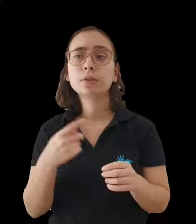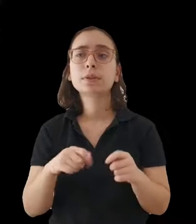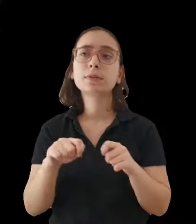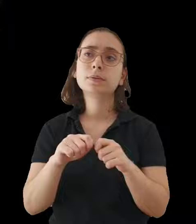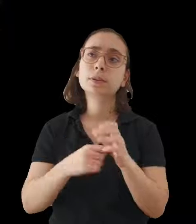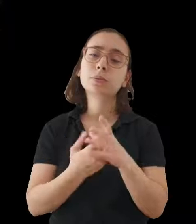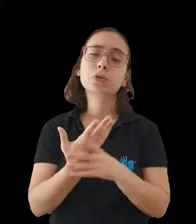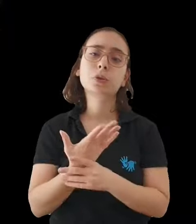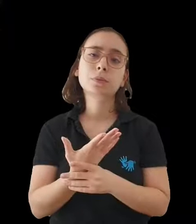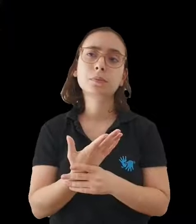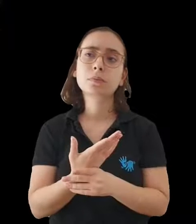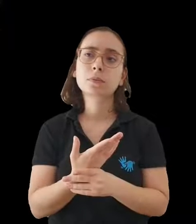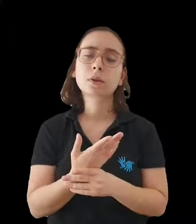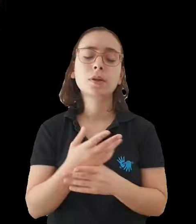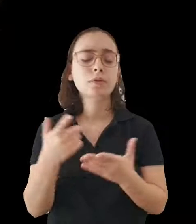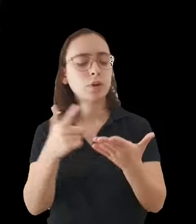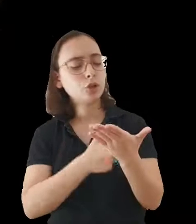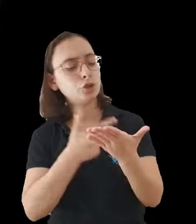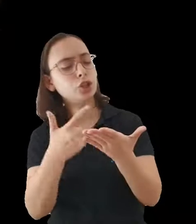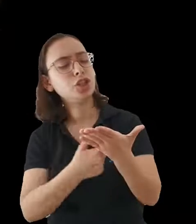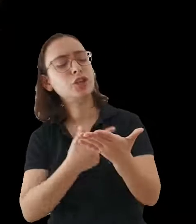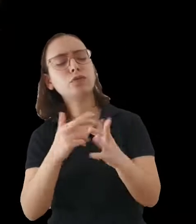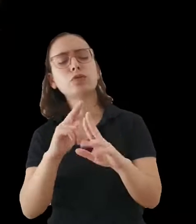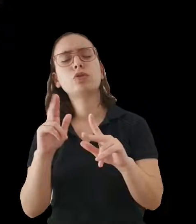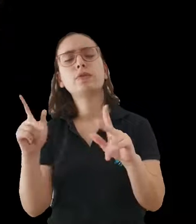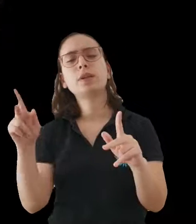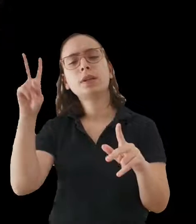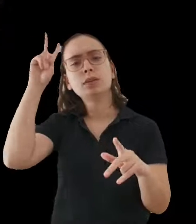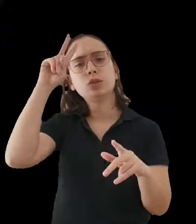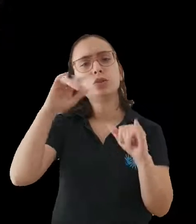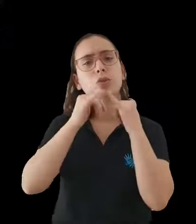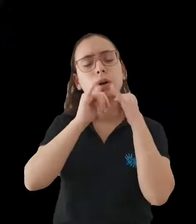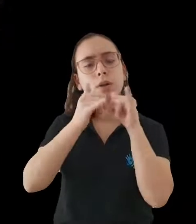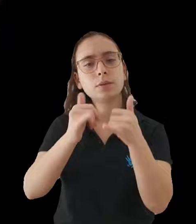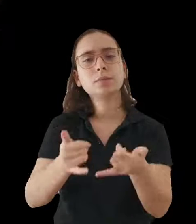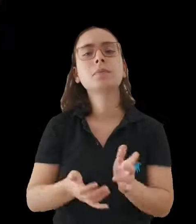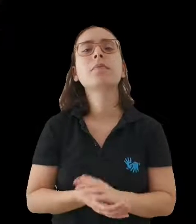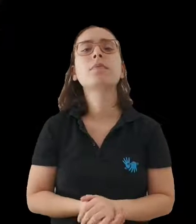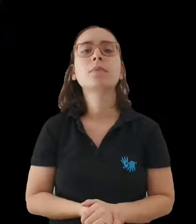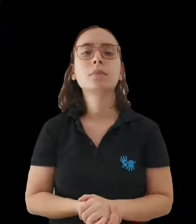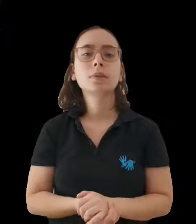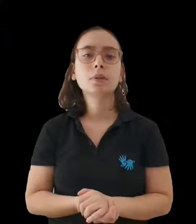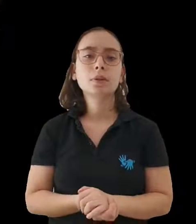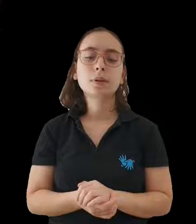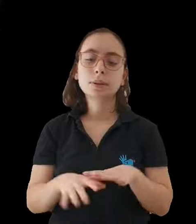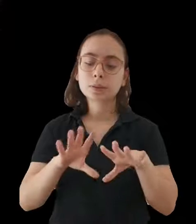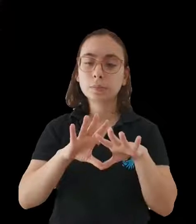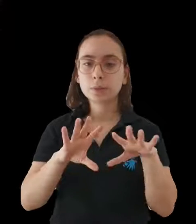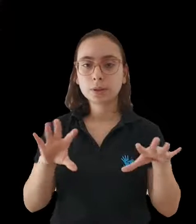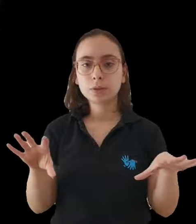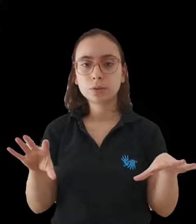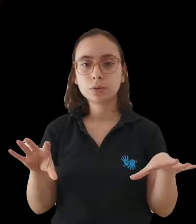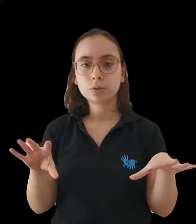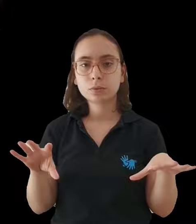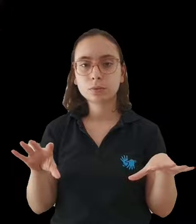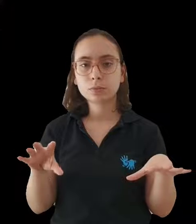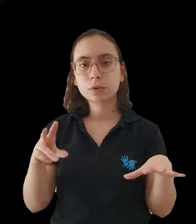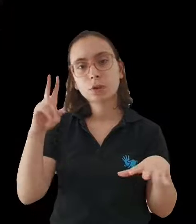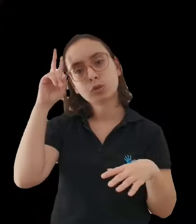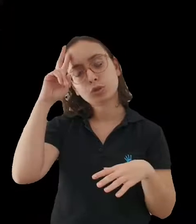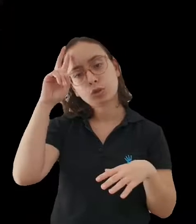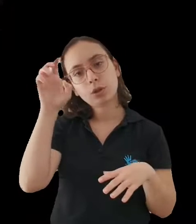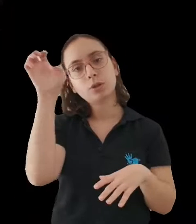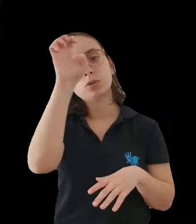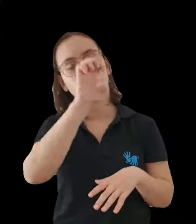que tem vários livros com vários contos, né? Então, por exemplo, esse tapete, para contos europeus que